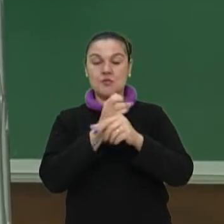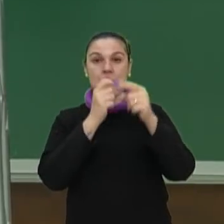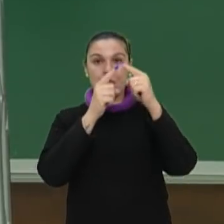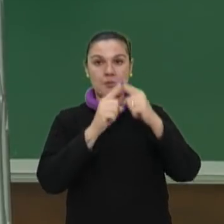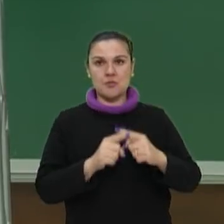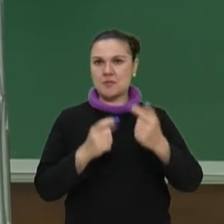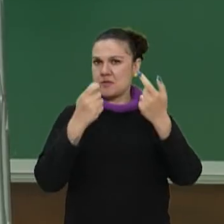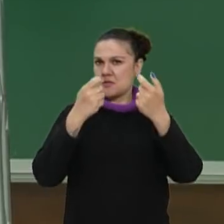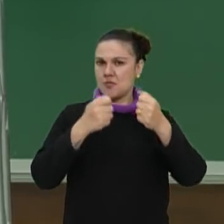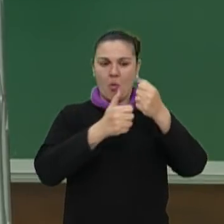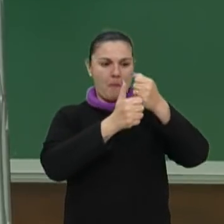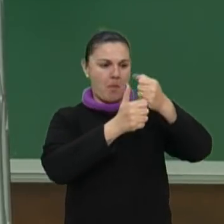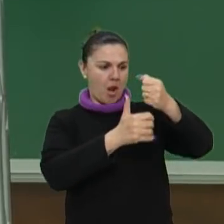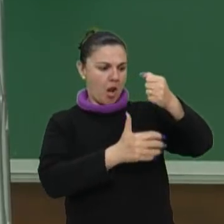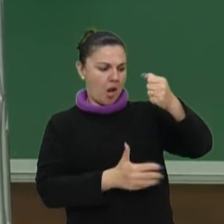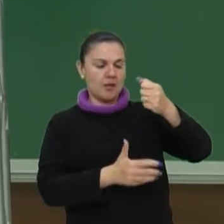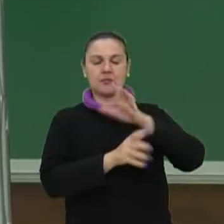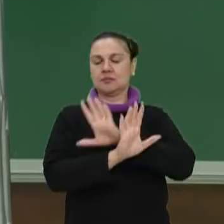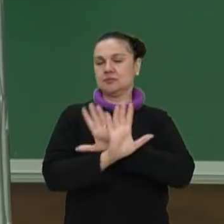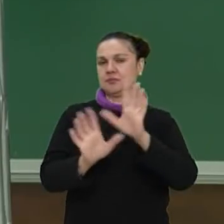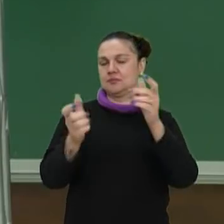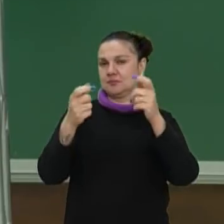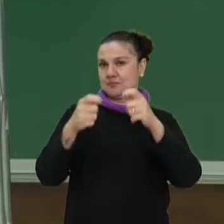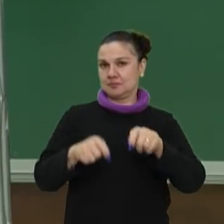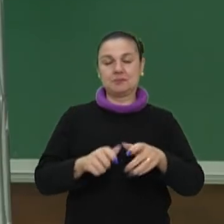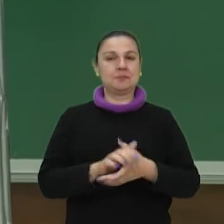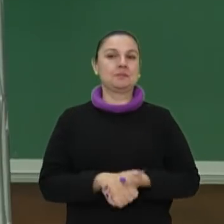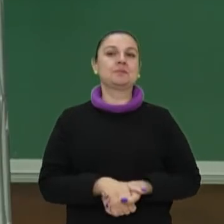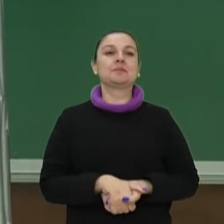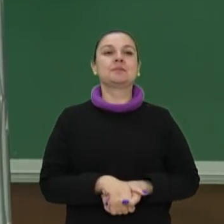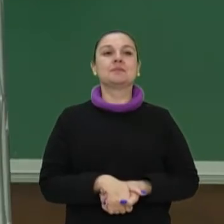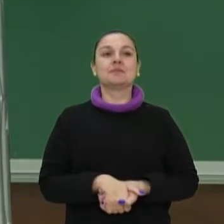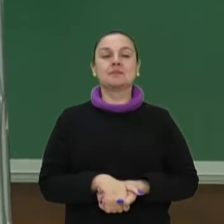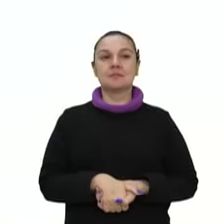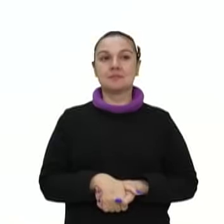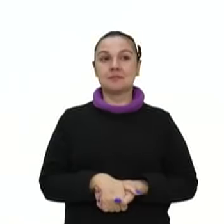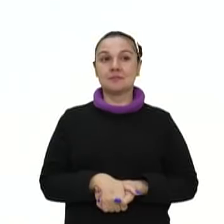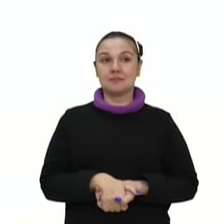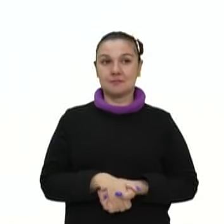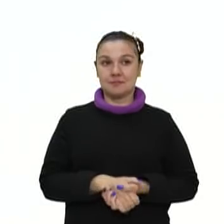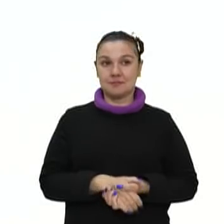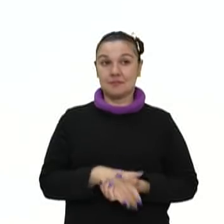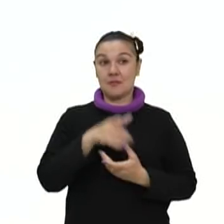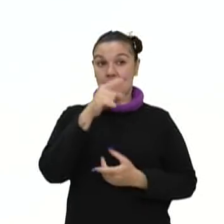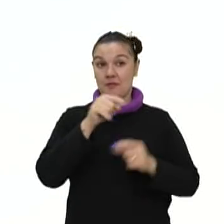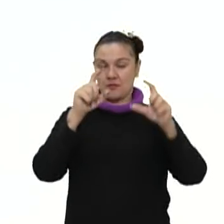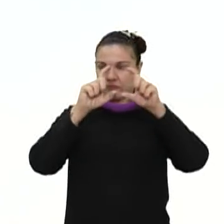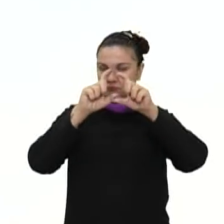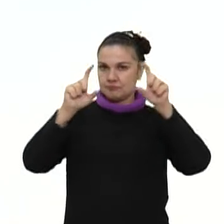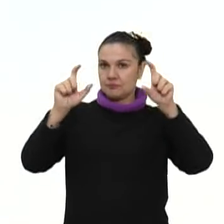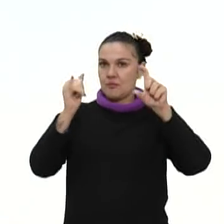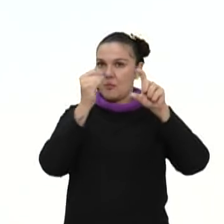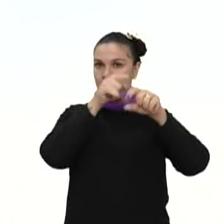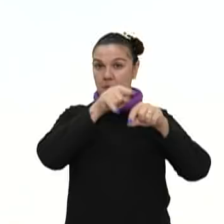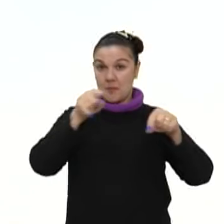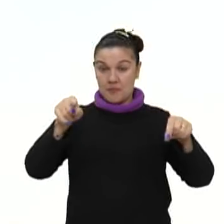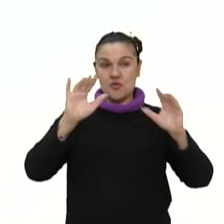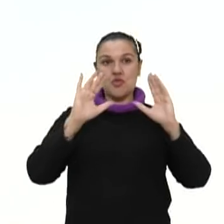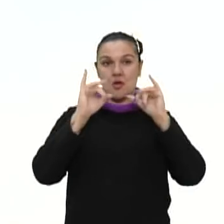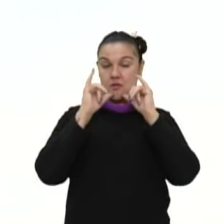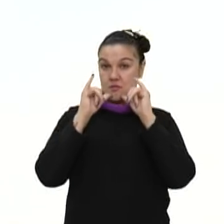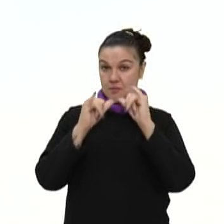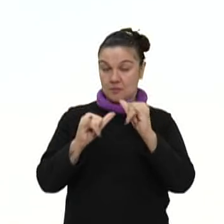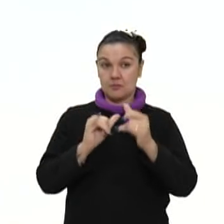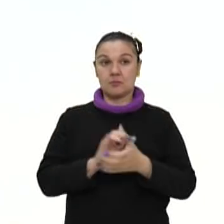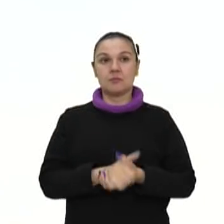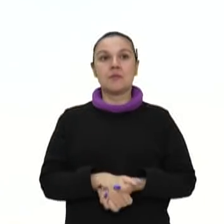produto sem ter a necessidade de calcular as raízes, né? E aí aqui vem uma parte importante, que é o seguinte, que é o que eu acabei de